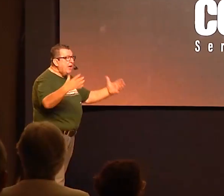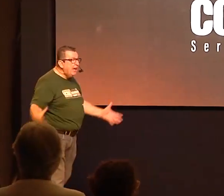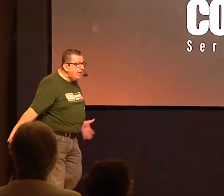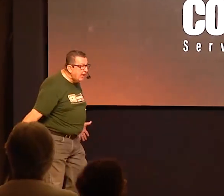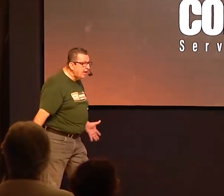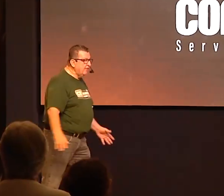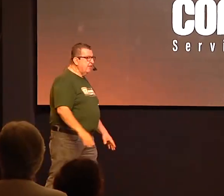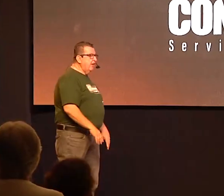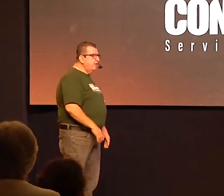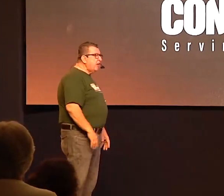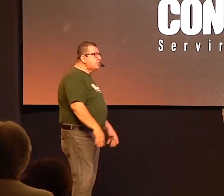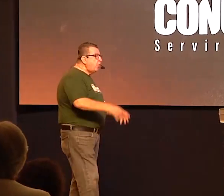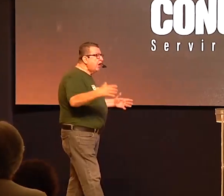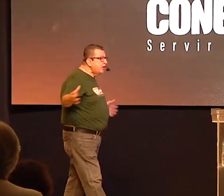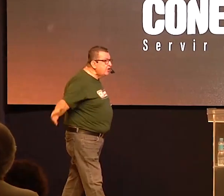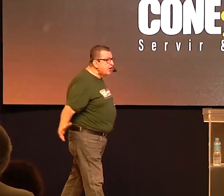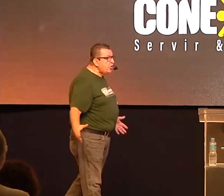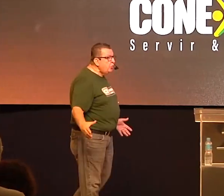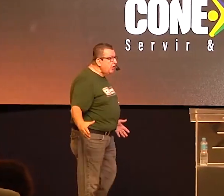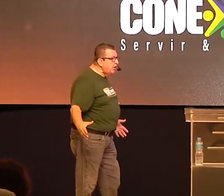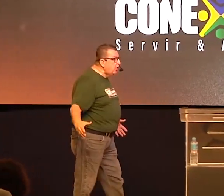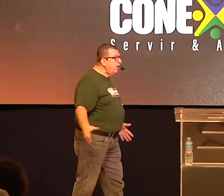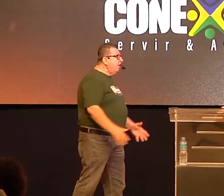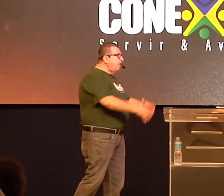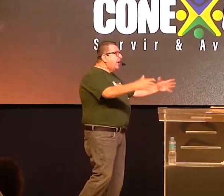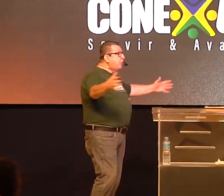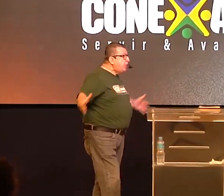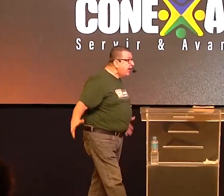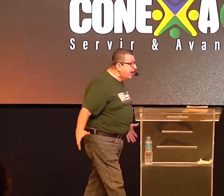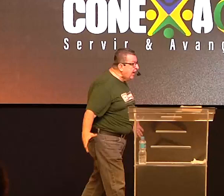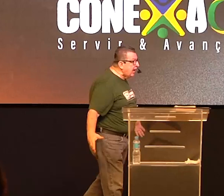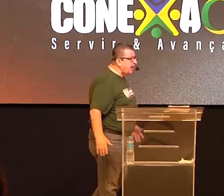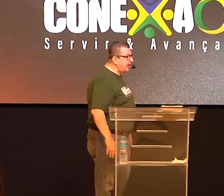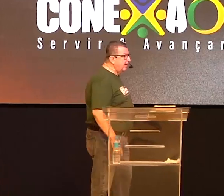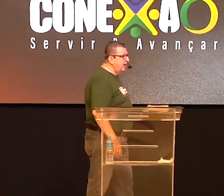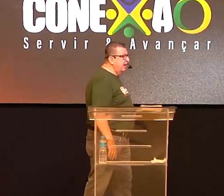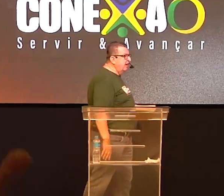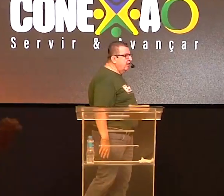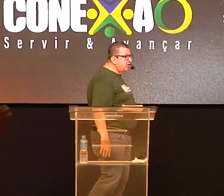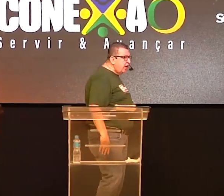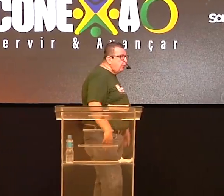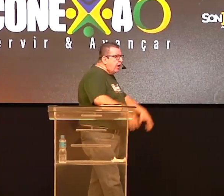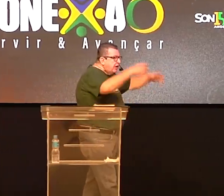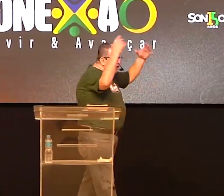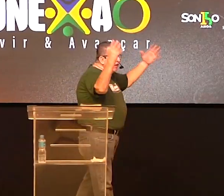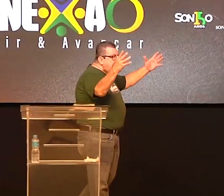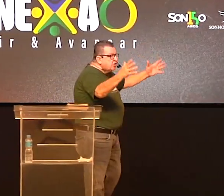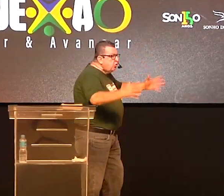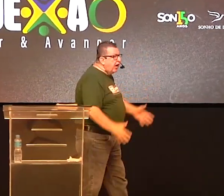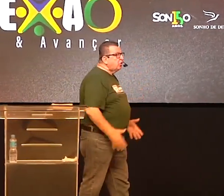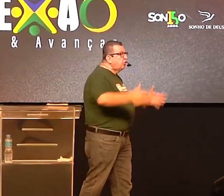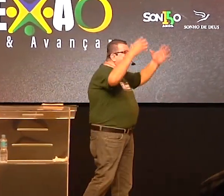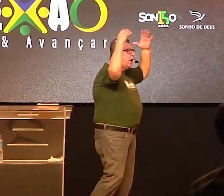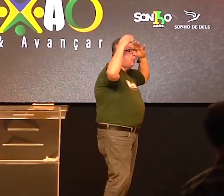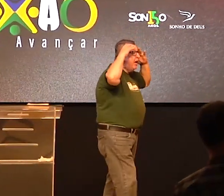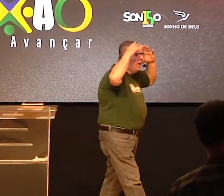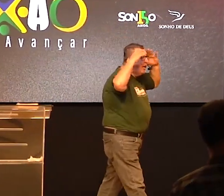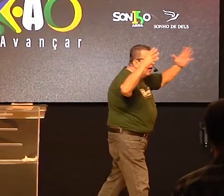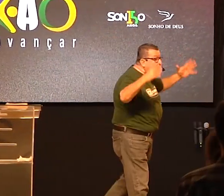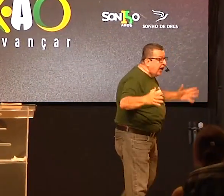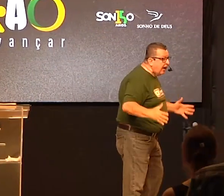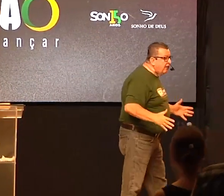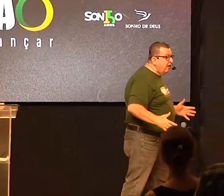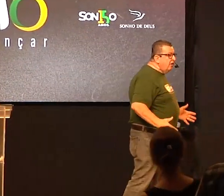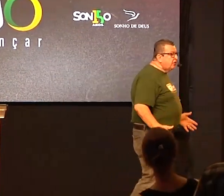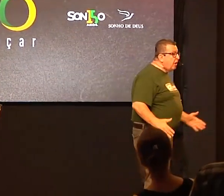Vale a pena. Vocês podem dizer comigo, vale a pena. Você pode dizer isso alto, vale a